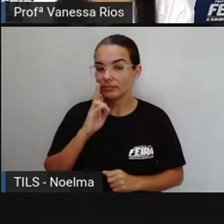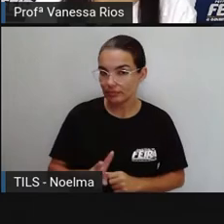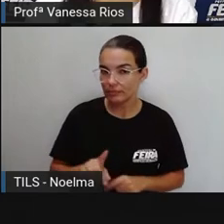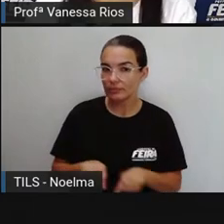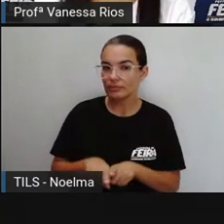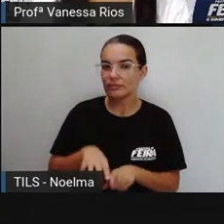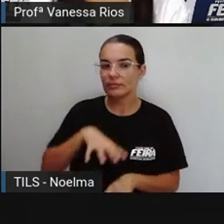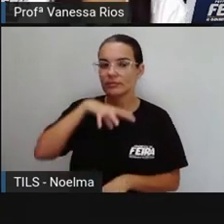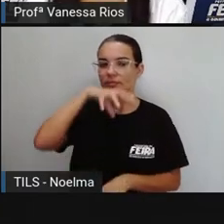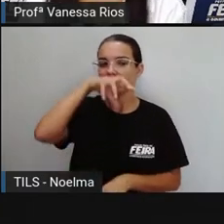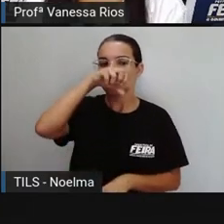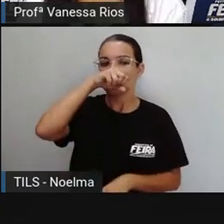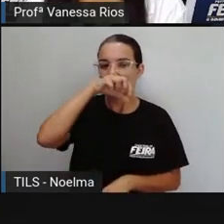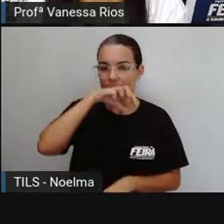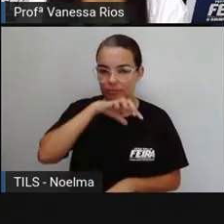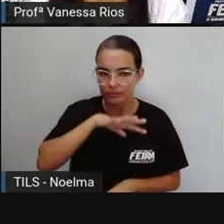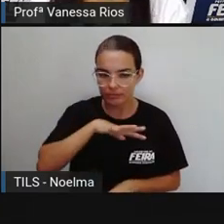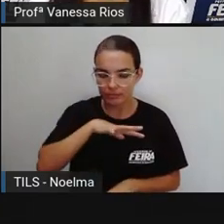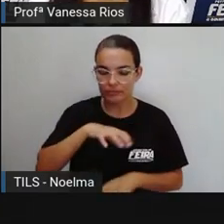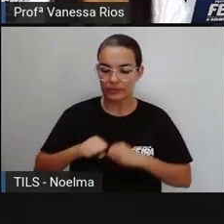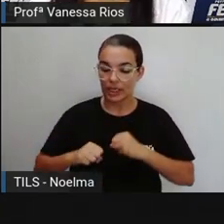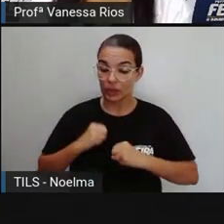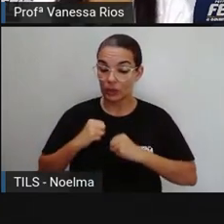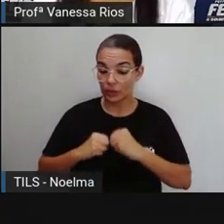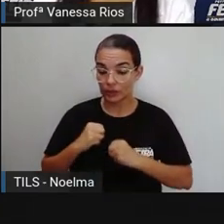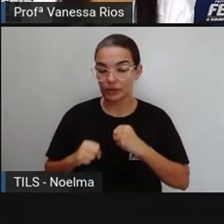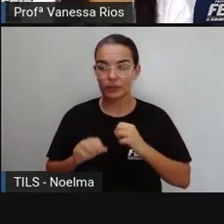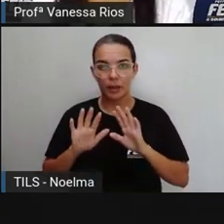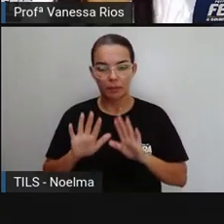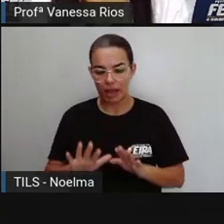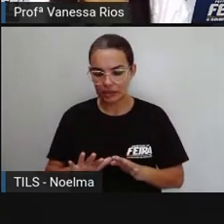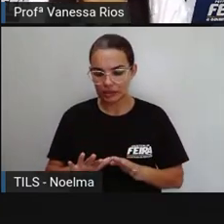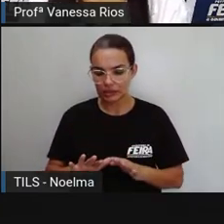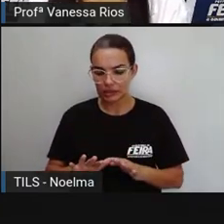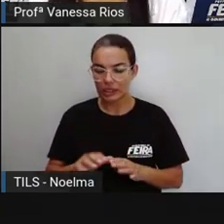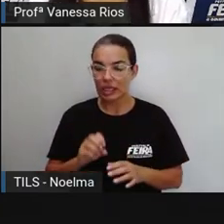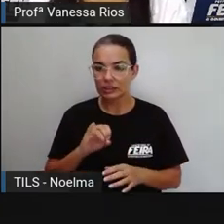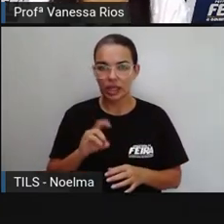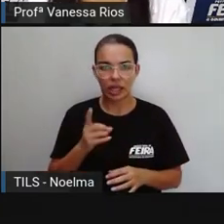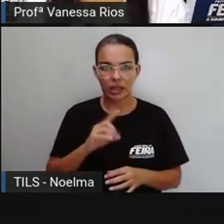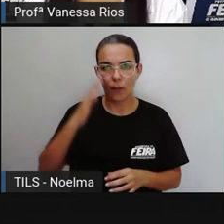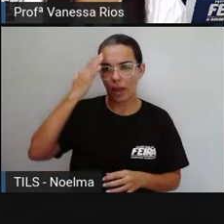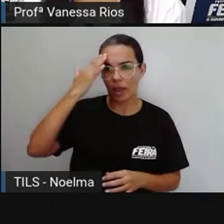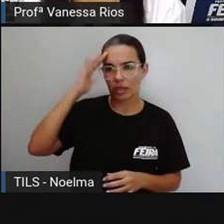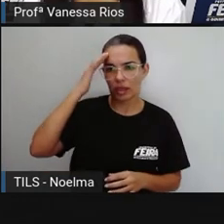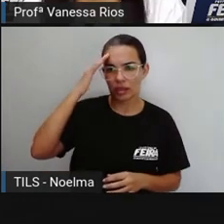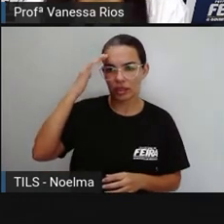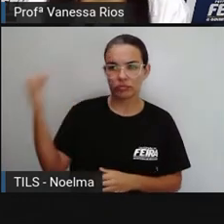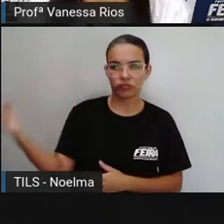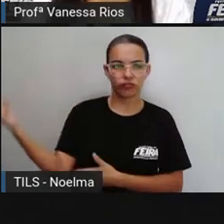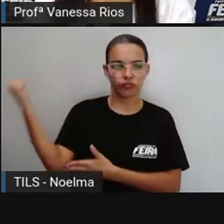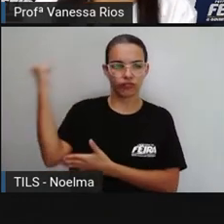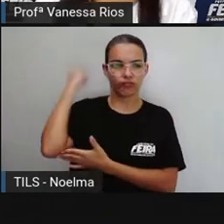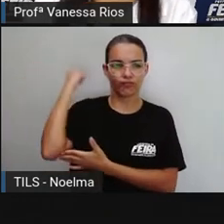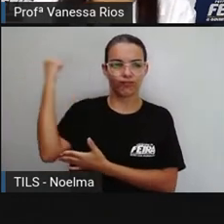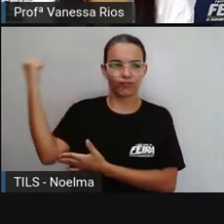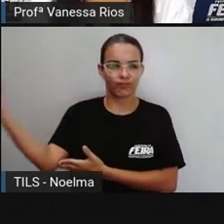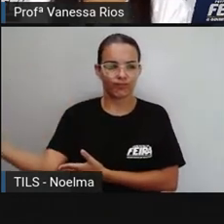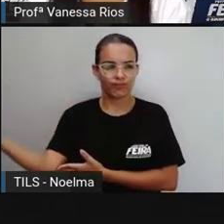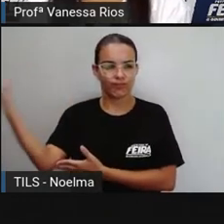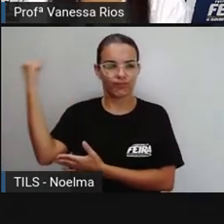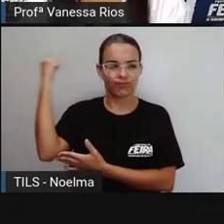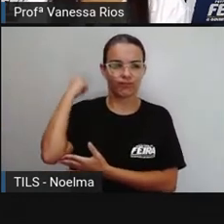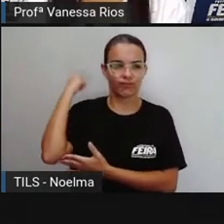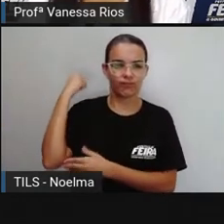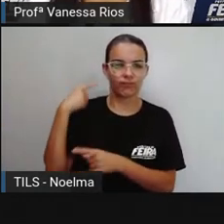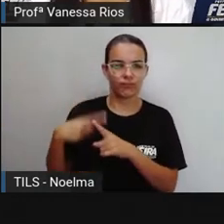com a respiração, com a corrida. Apesar de não serem entendidos como exercícios físicos, porque os exercícios a